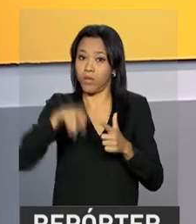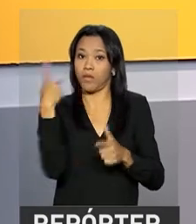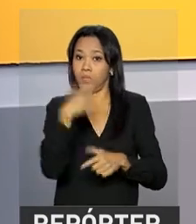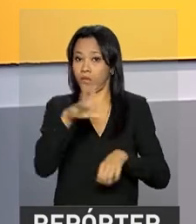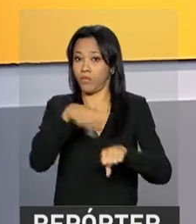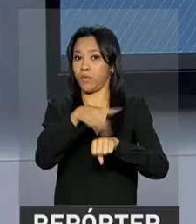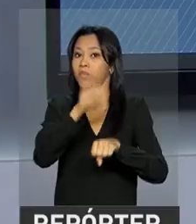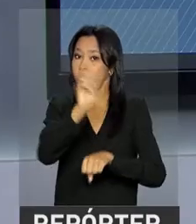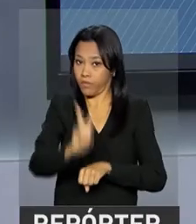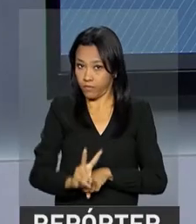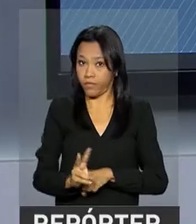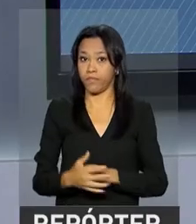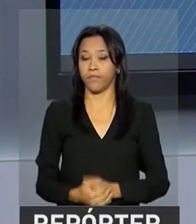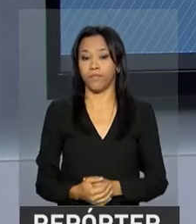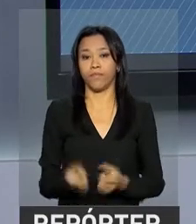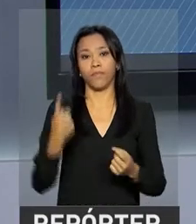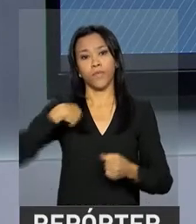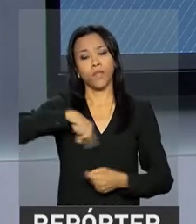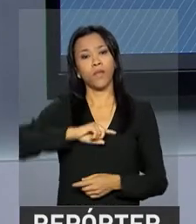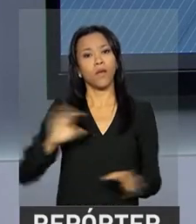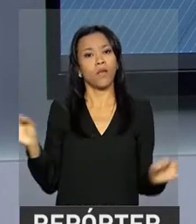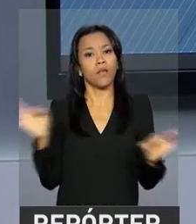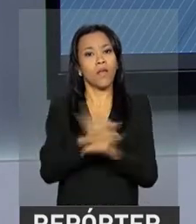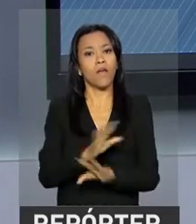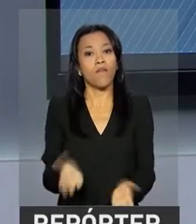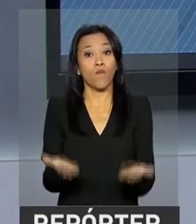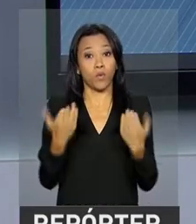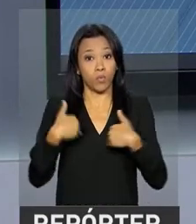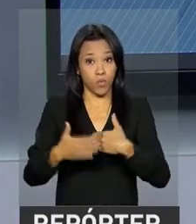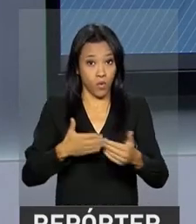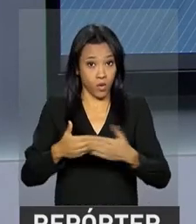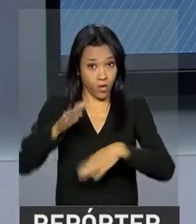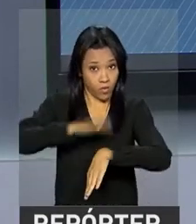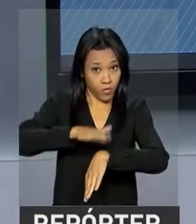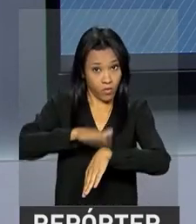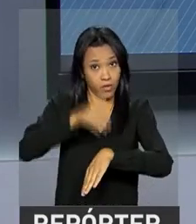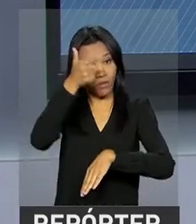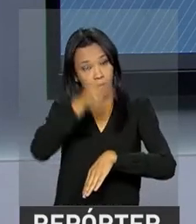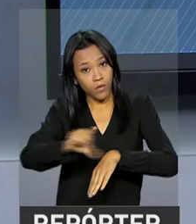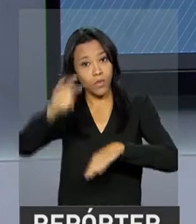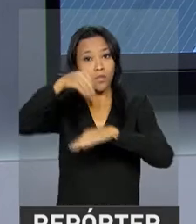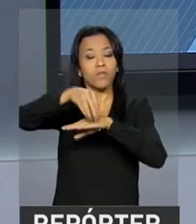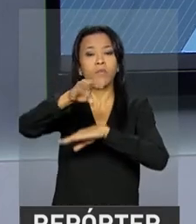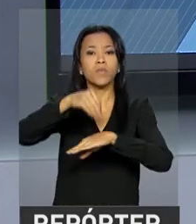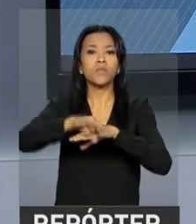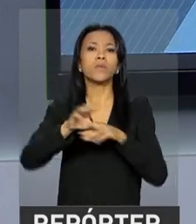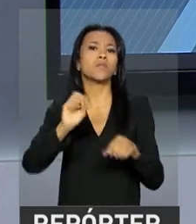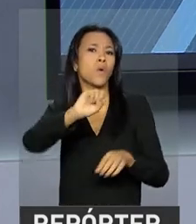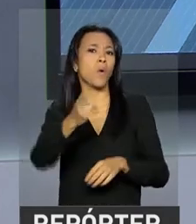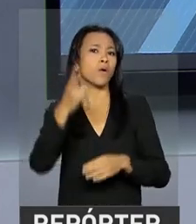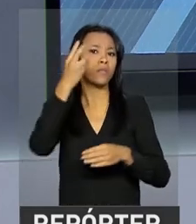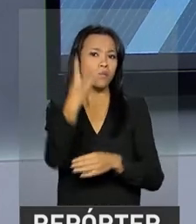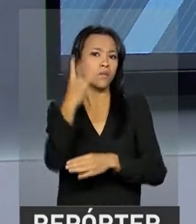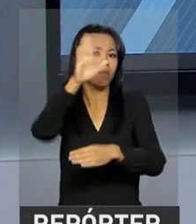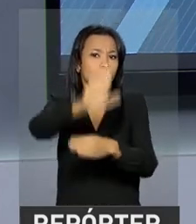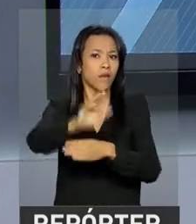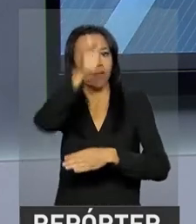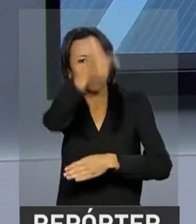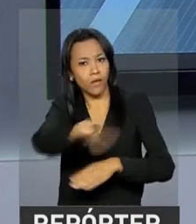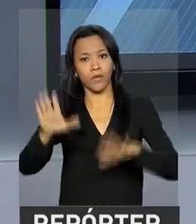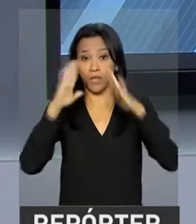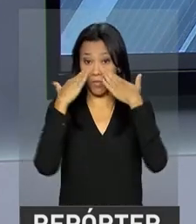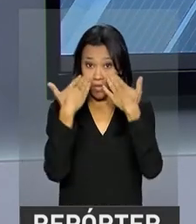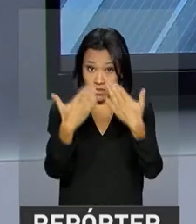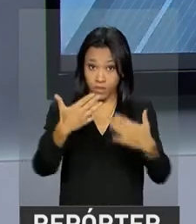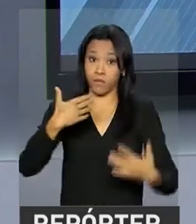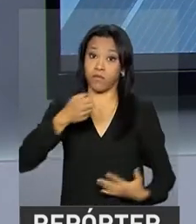Venezuela. Nós ficamos por aqui. Voltamos a qualquer momento com outras informações ou às 15h na próxima edição